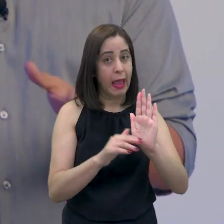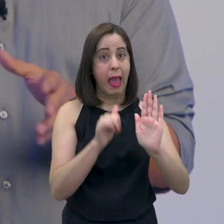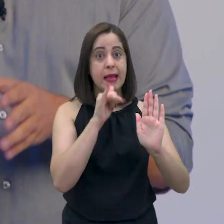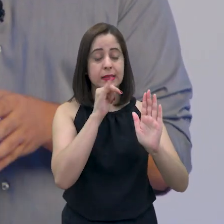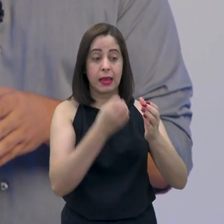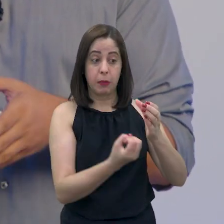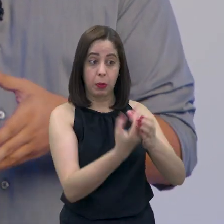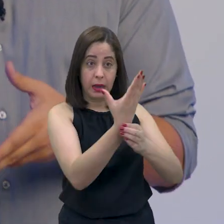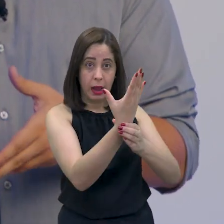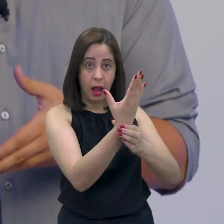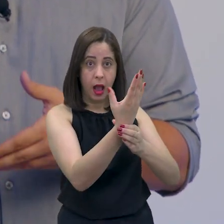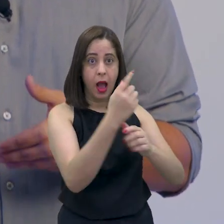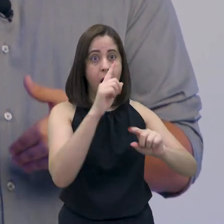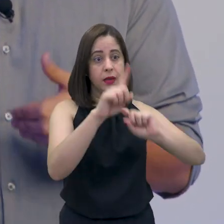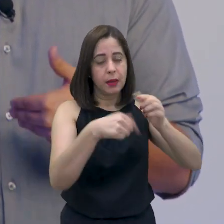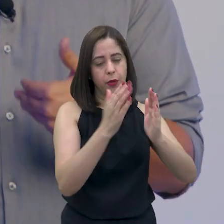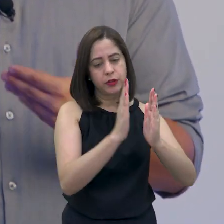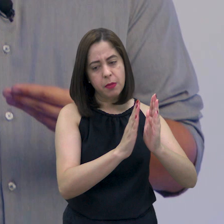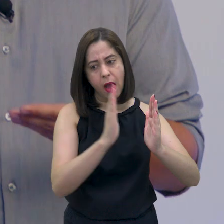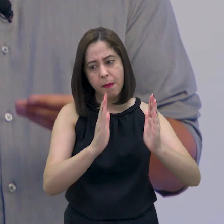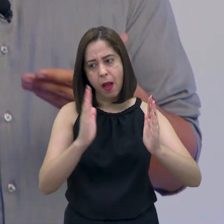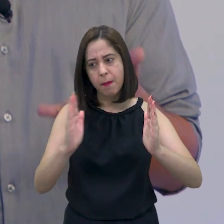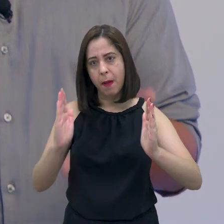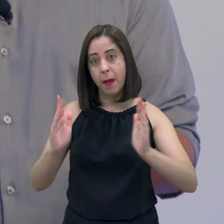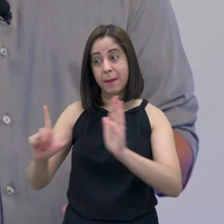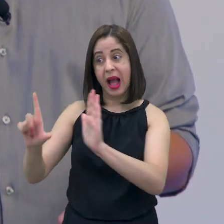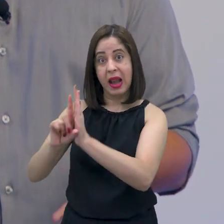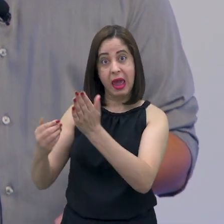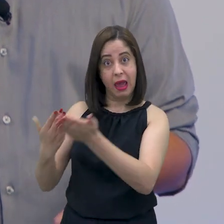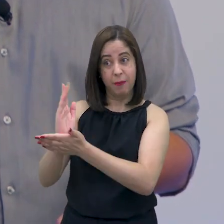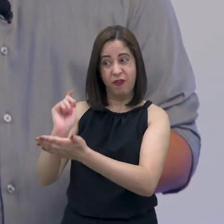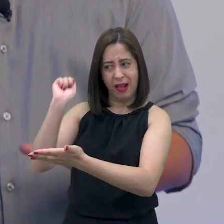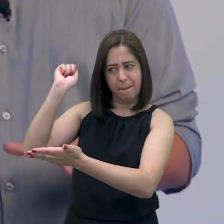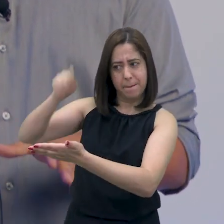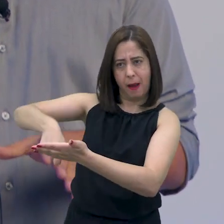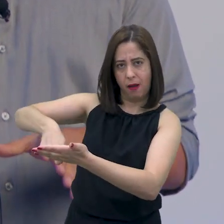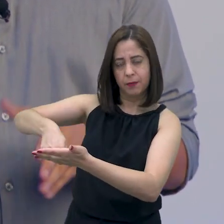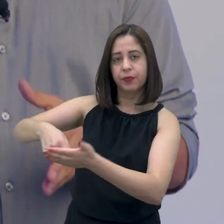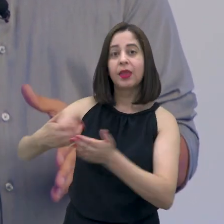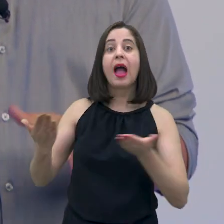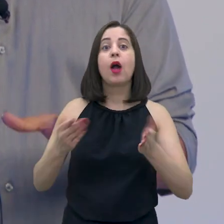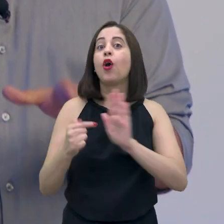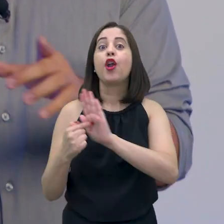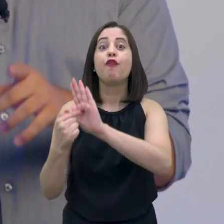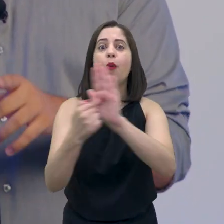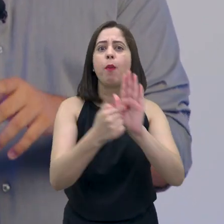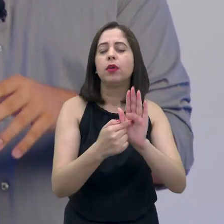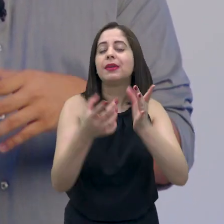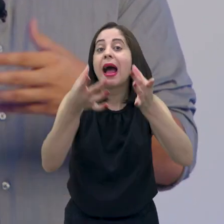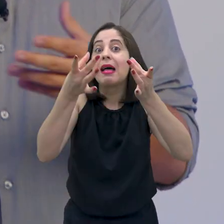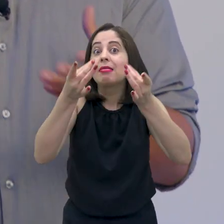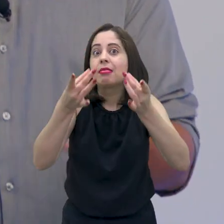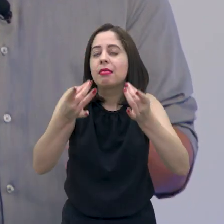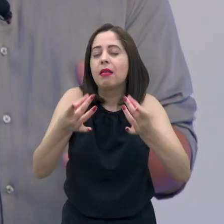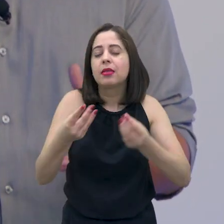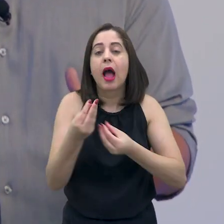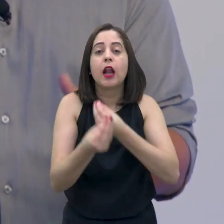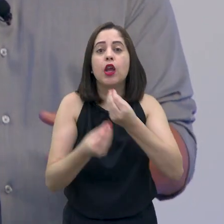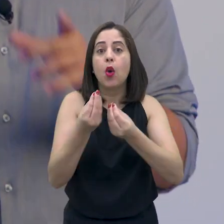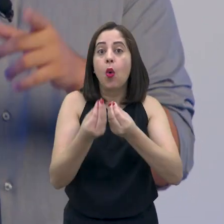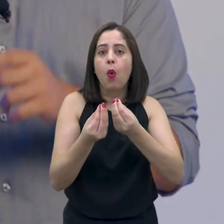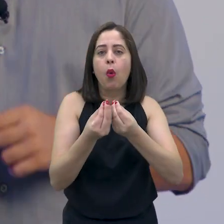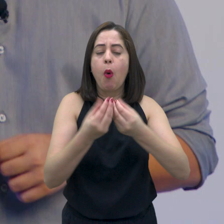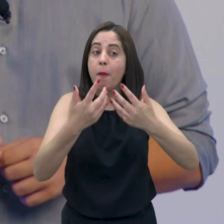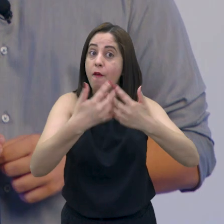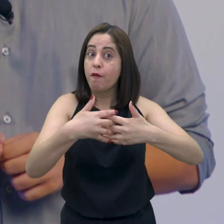hora da criação até o momento em que a lei começa a valer de fato. Nós vamos te mostrar como funciona a construção das